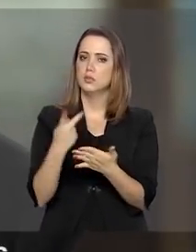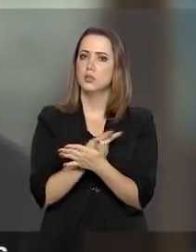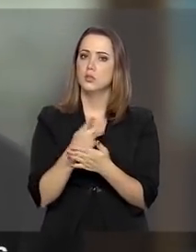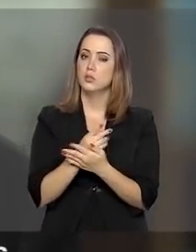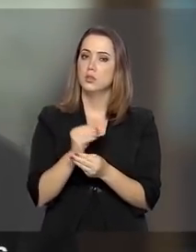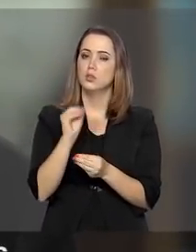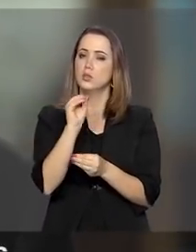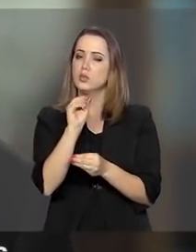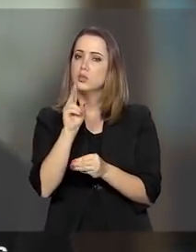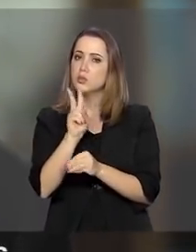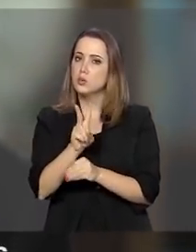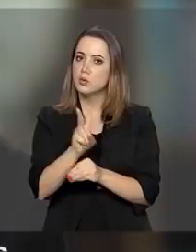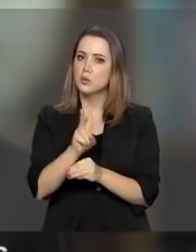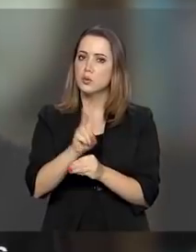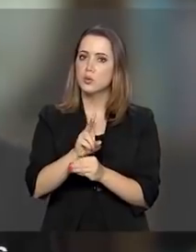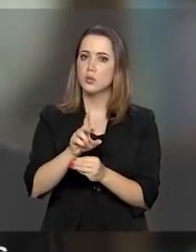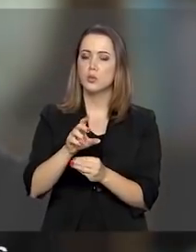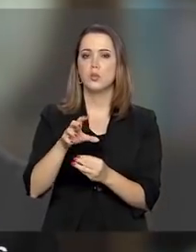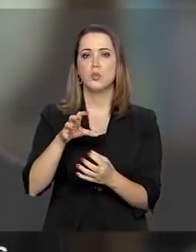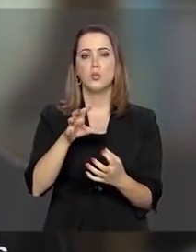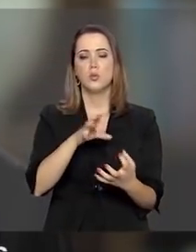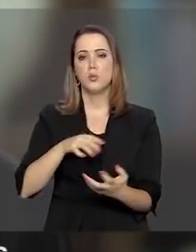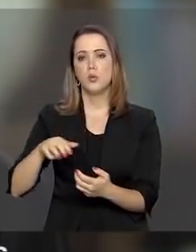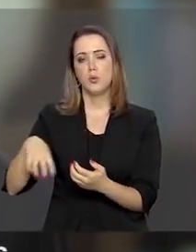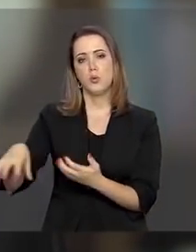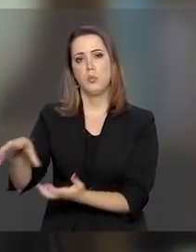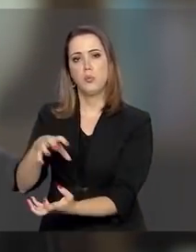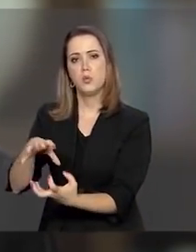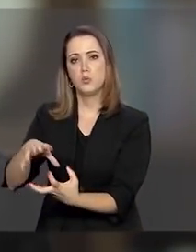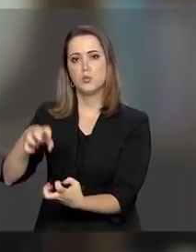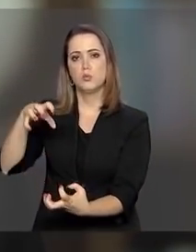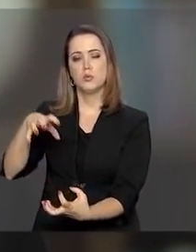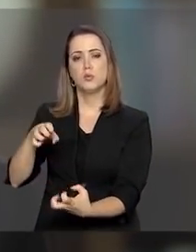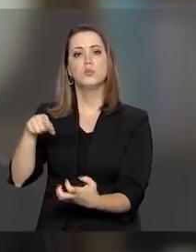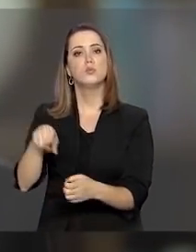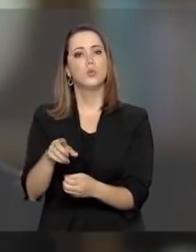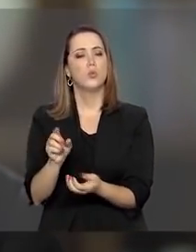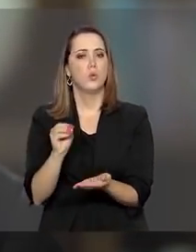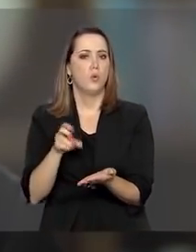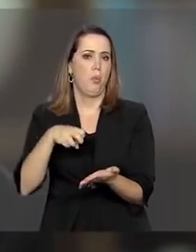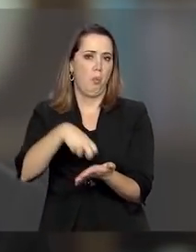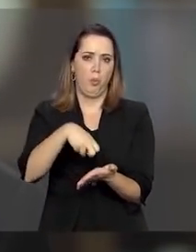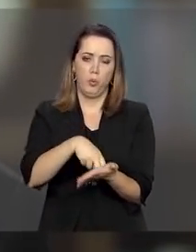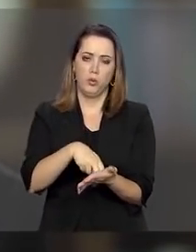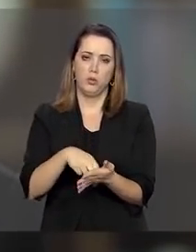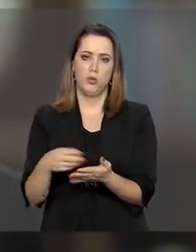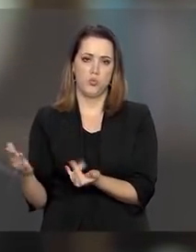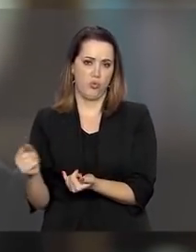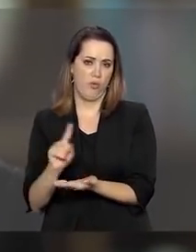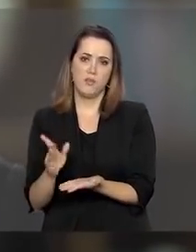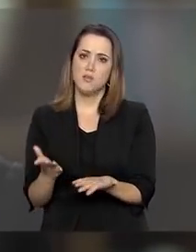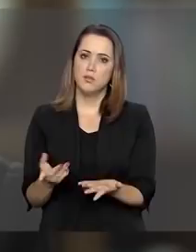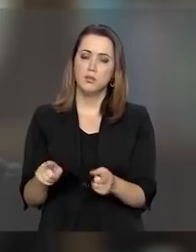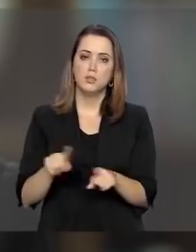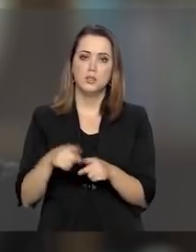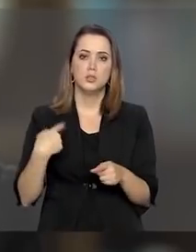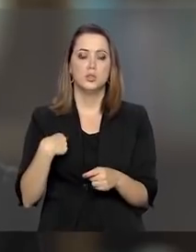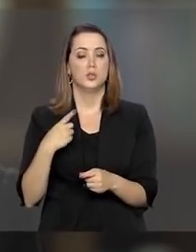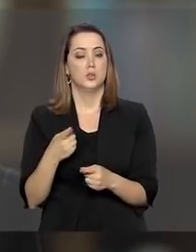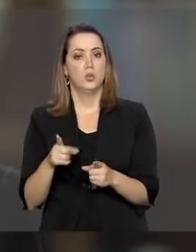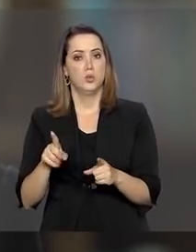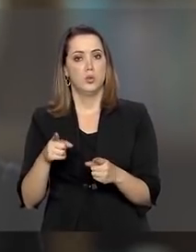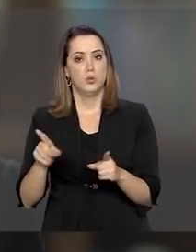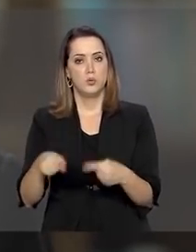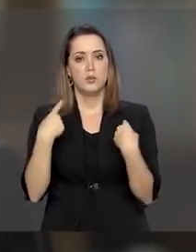sistema que proteja os idosos sem poder dos mais jovens o caminho que temos pela frente é desafiador conforta-nos